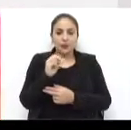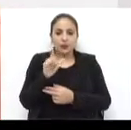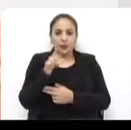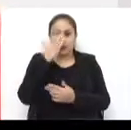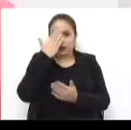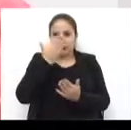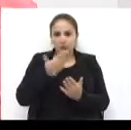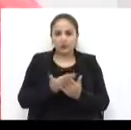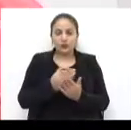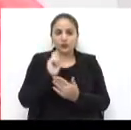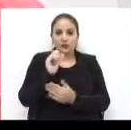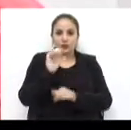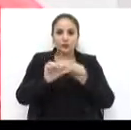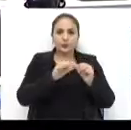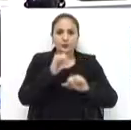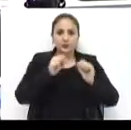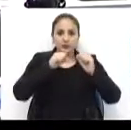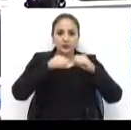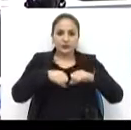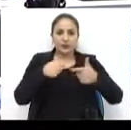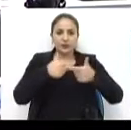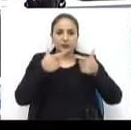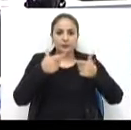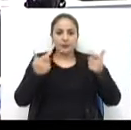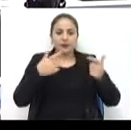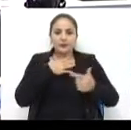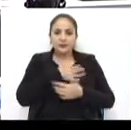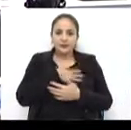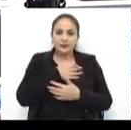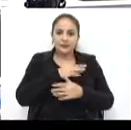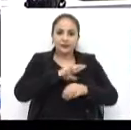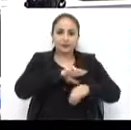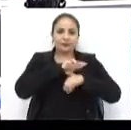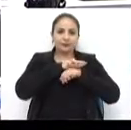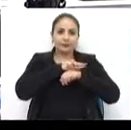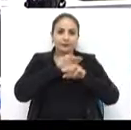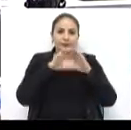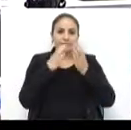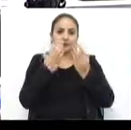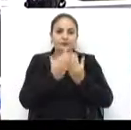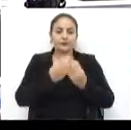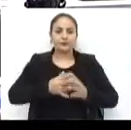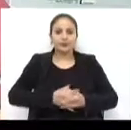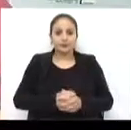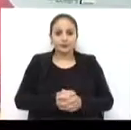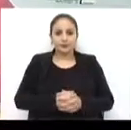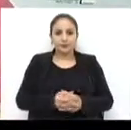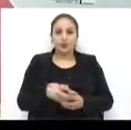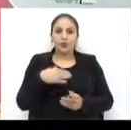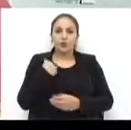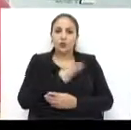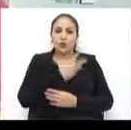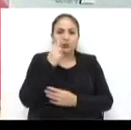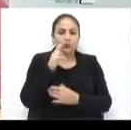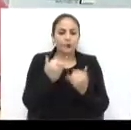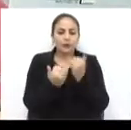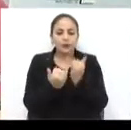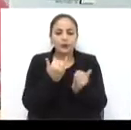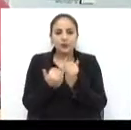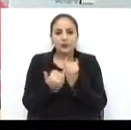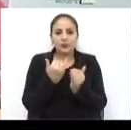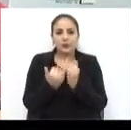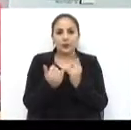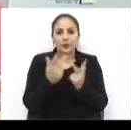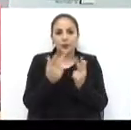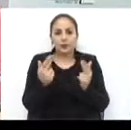que a modernização do sistema vai ampliar a sensação de segurança da comunidade. Nós vimos, por exemplo, pontos